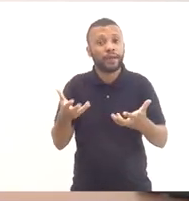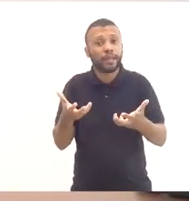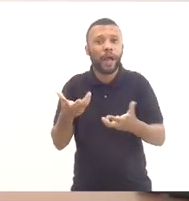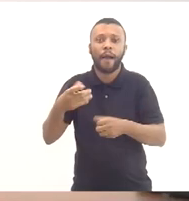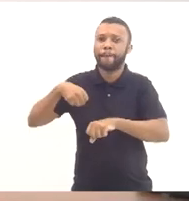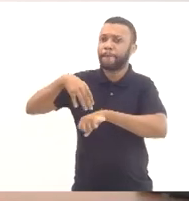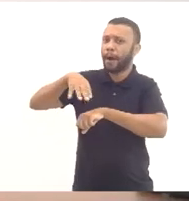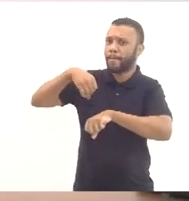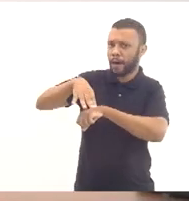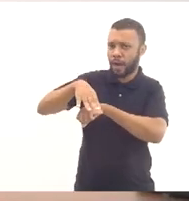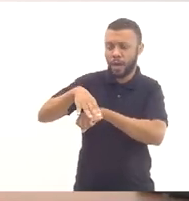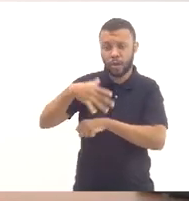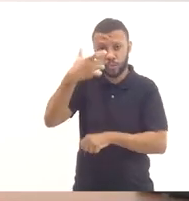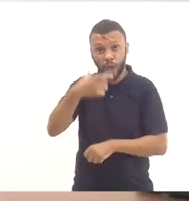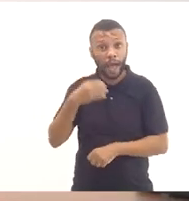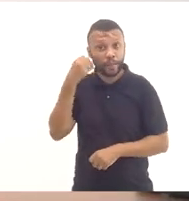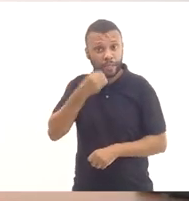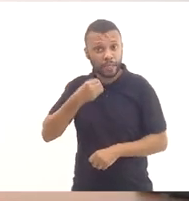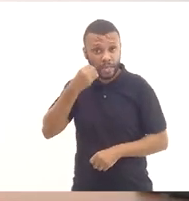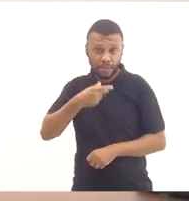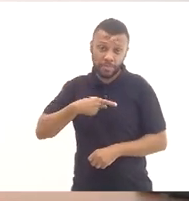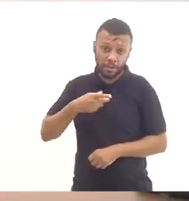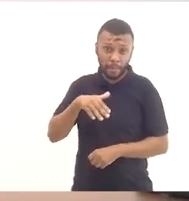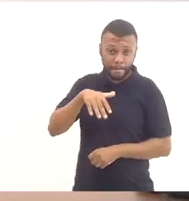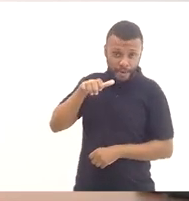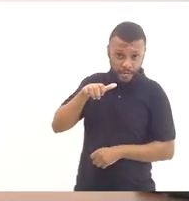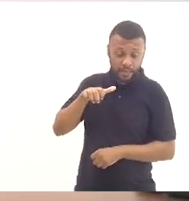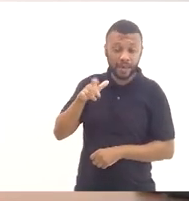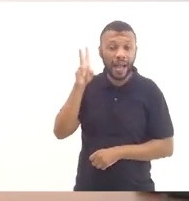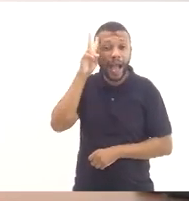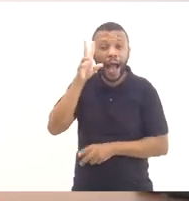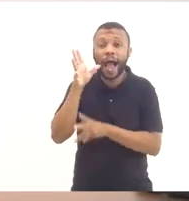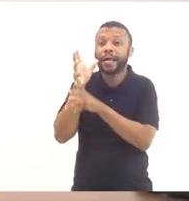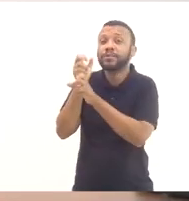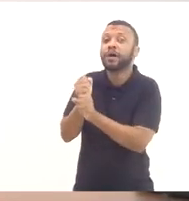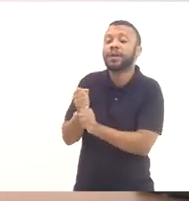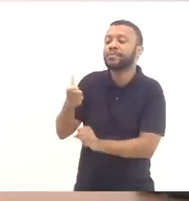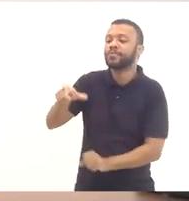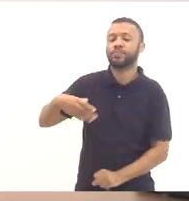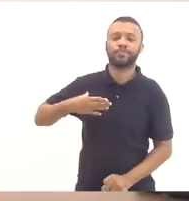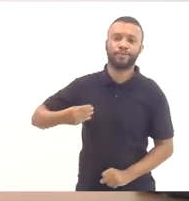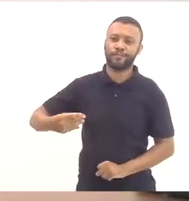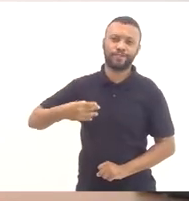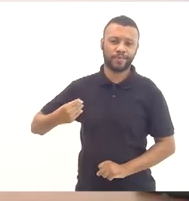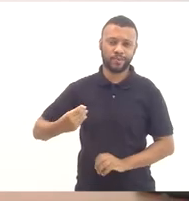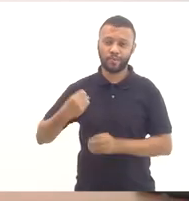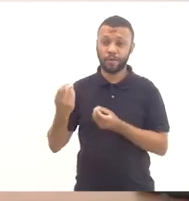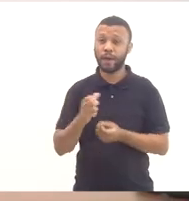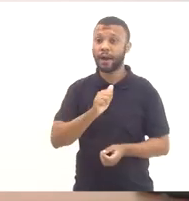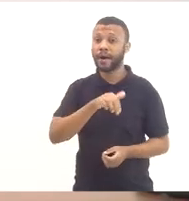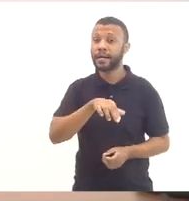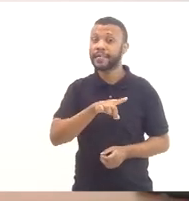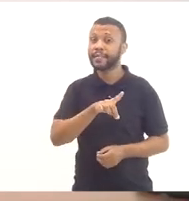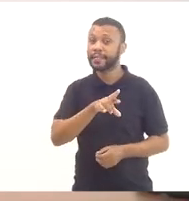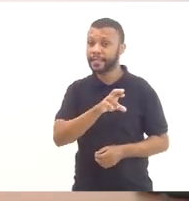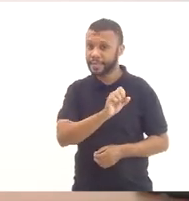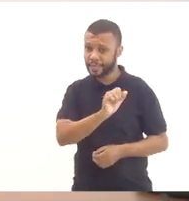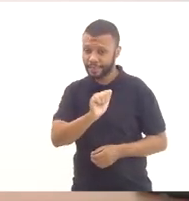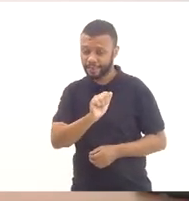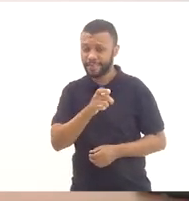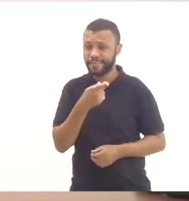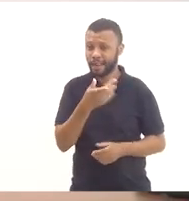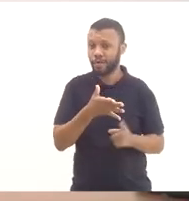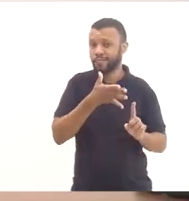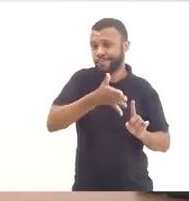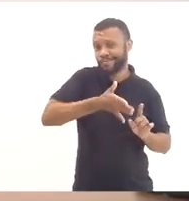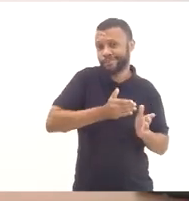como mãe a história do meu filho Porque como Andressa falou ali no início a maternidade é de uma pessoa com deficiência